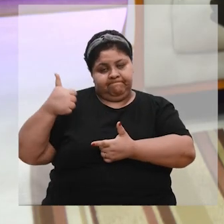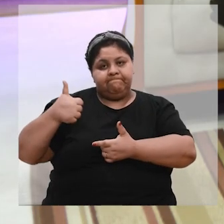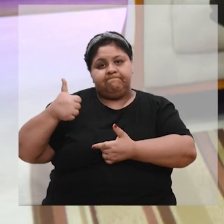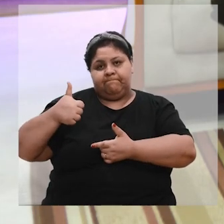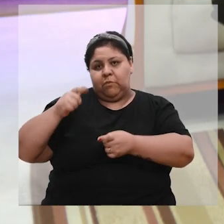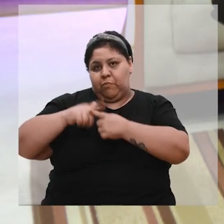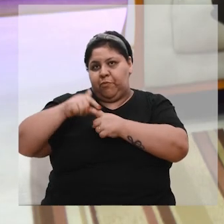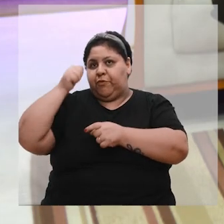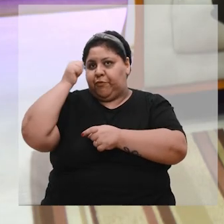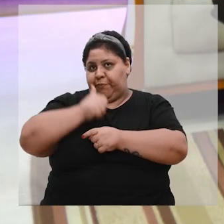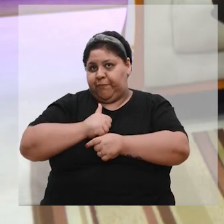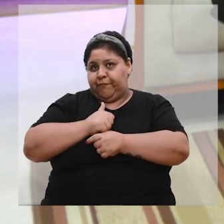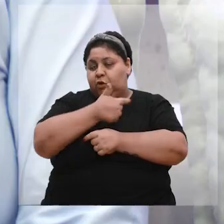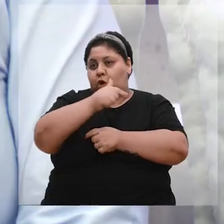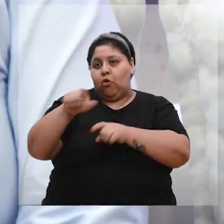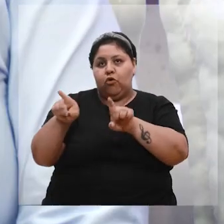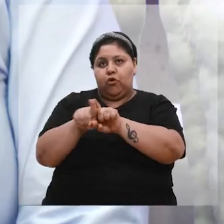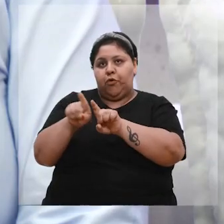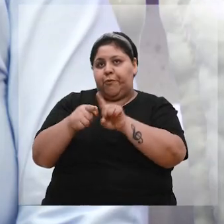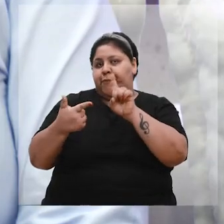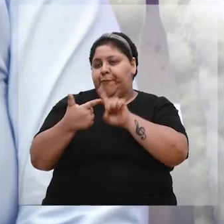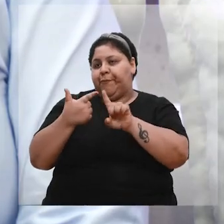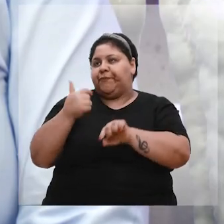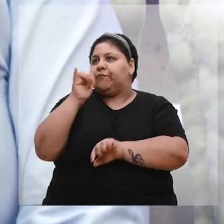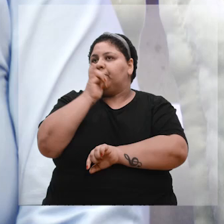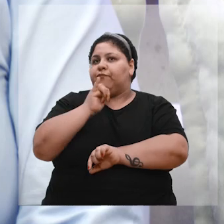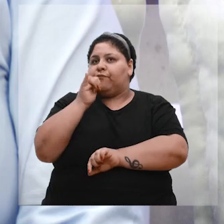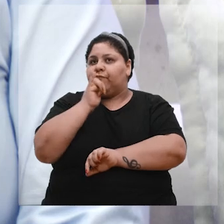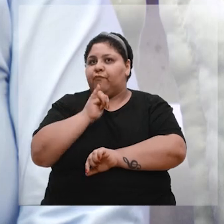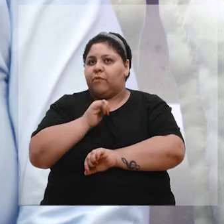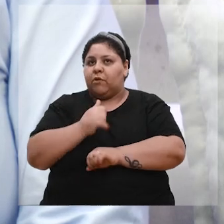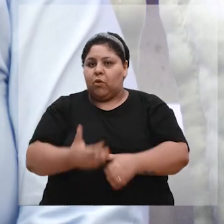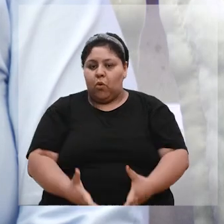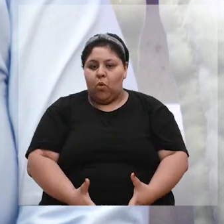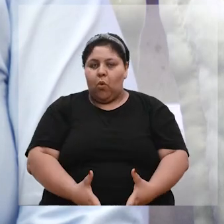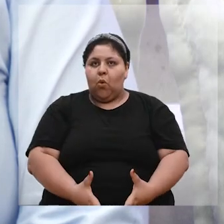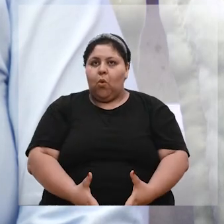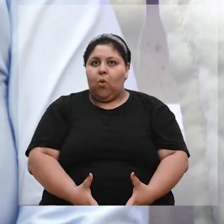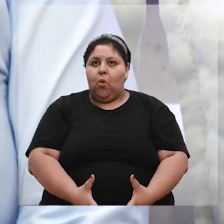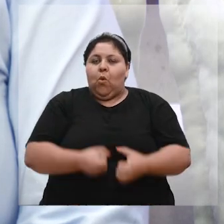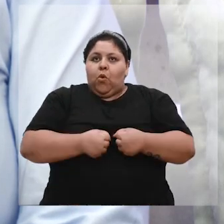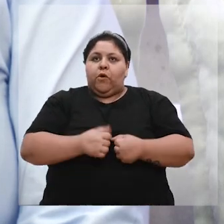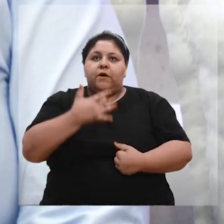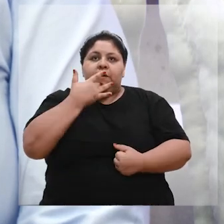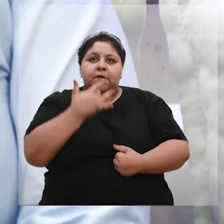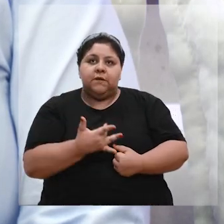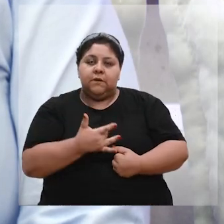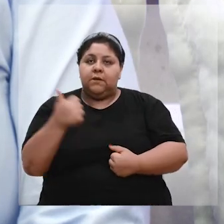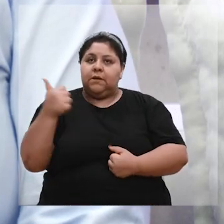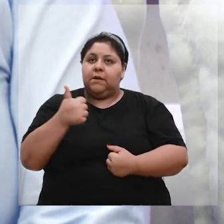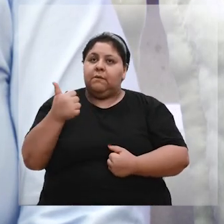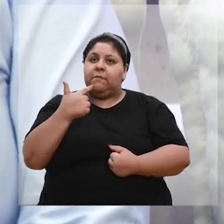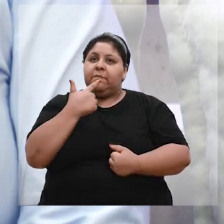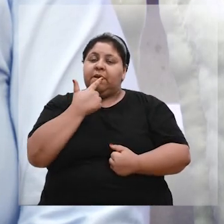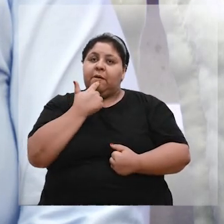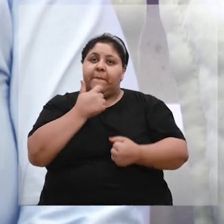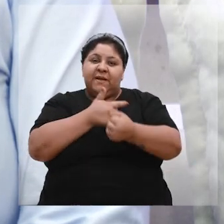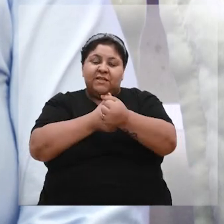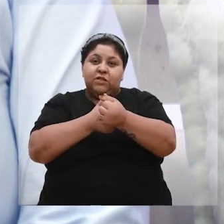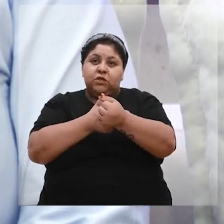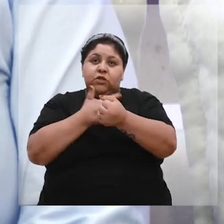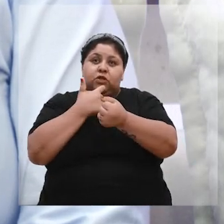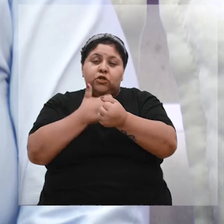Então, esse é o primeiro fator de risco. Outros fatores de risco são, por exemplo, menopausa muito tardia, a primeira menstruação